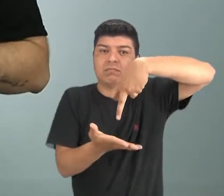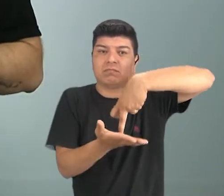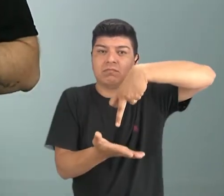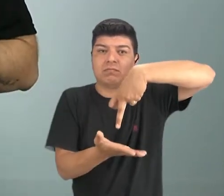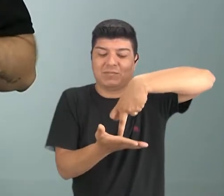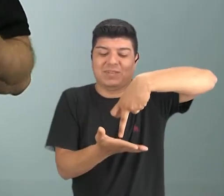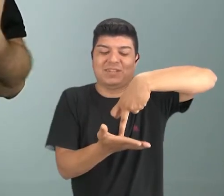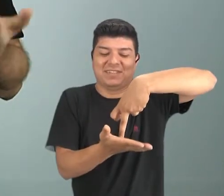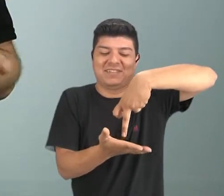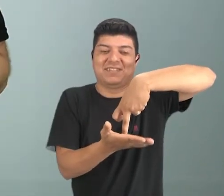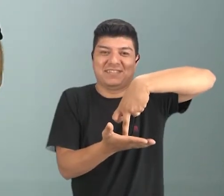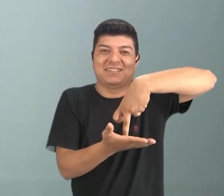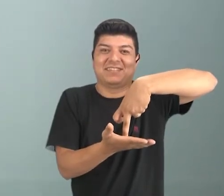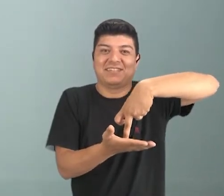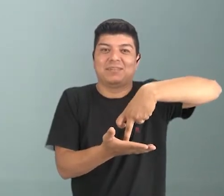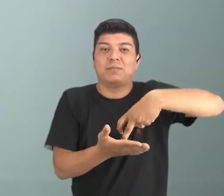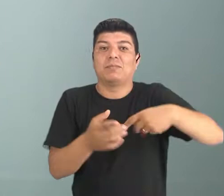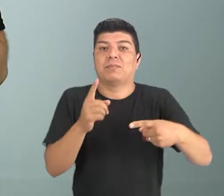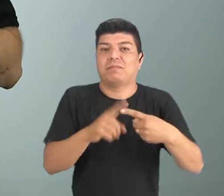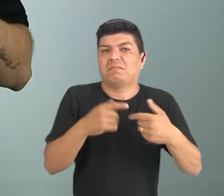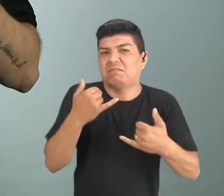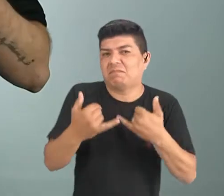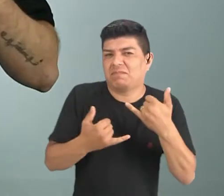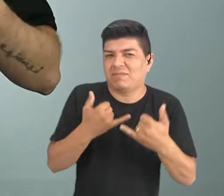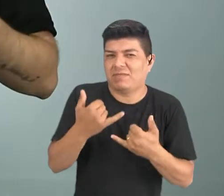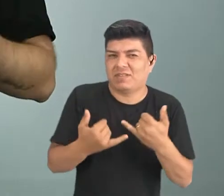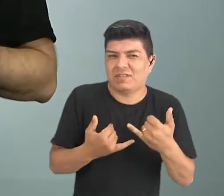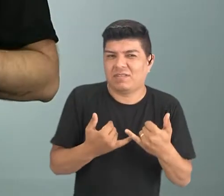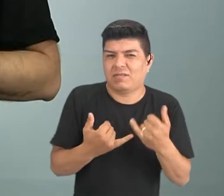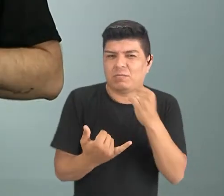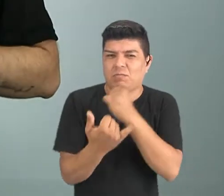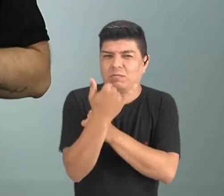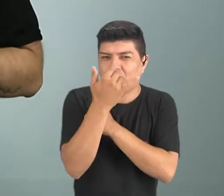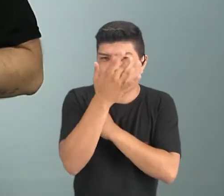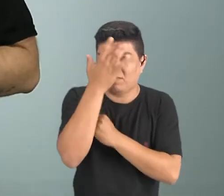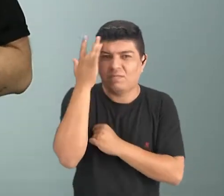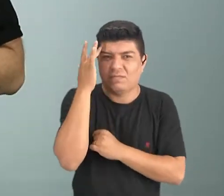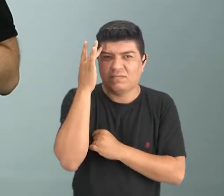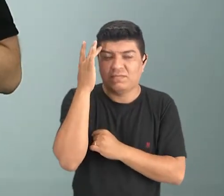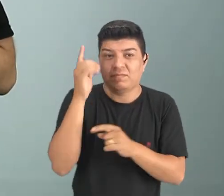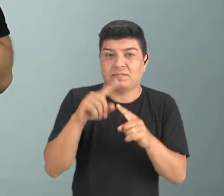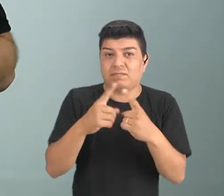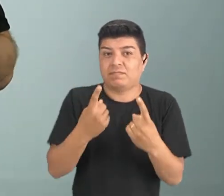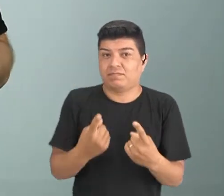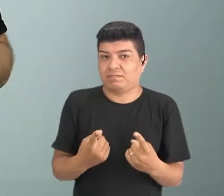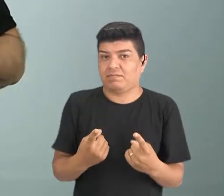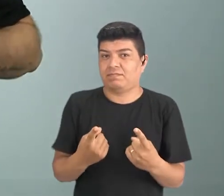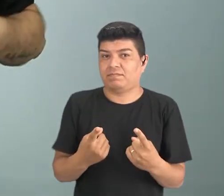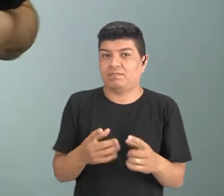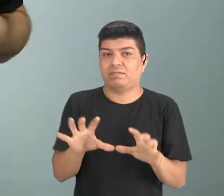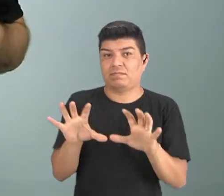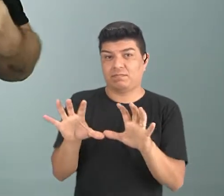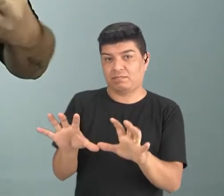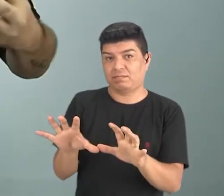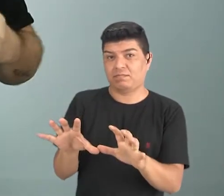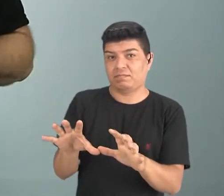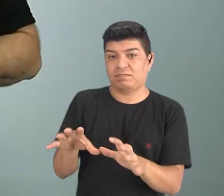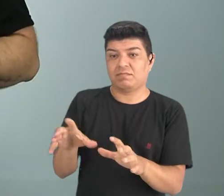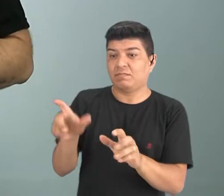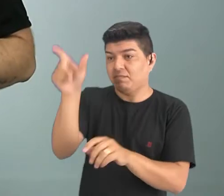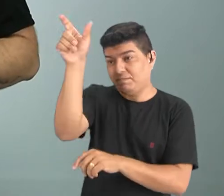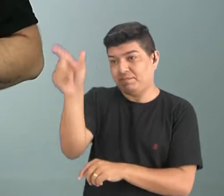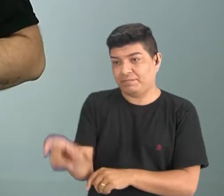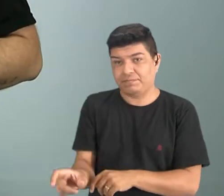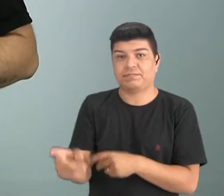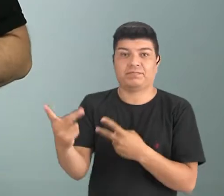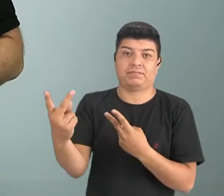pelas pessoas porque brincava demais, enganava um, enganava outro, mas ele não deixava de ser ele mesmo,